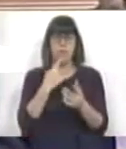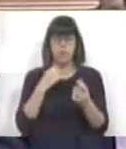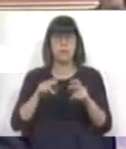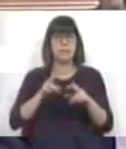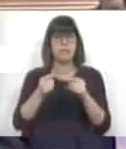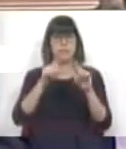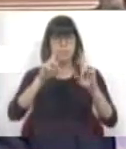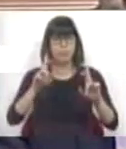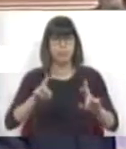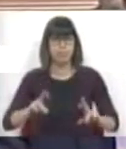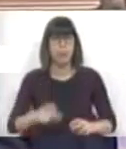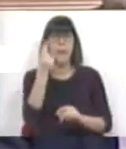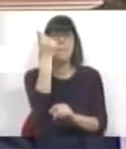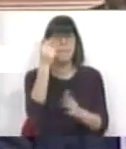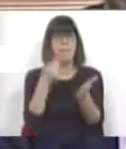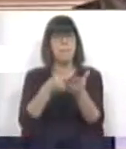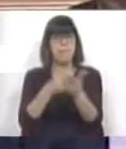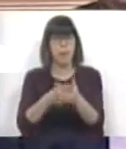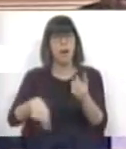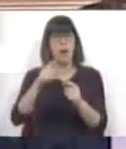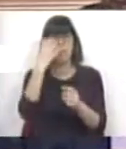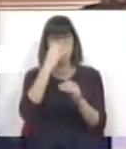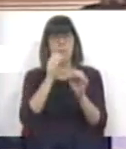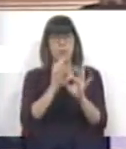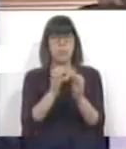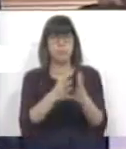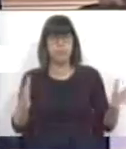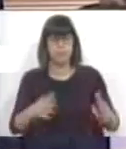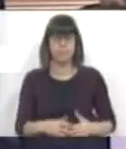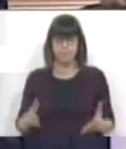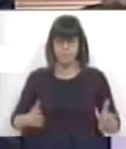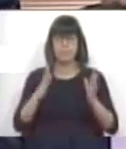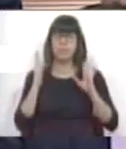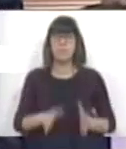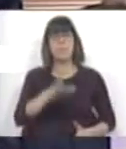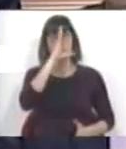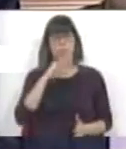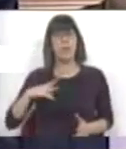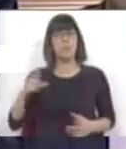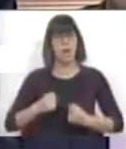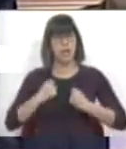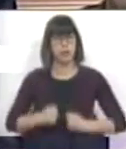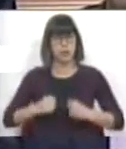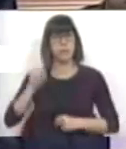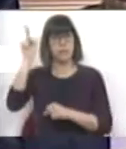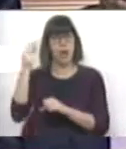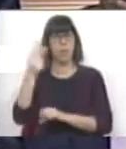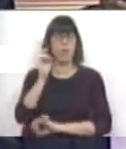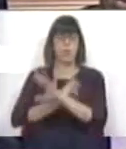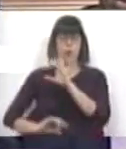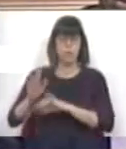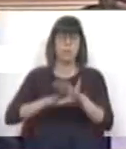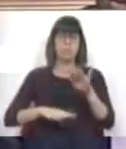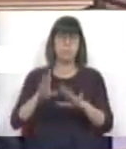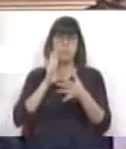frenética corrida para baixo dos preços pagos ao suinicultor. Impõe-se que o Governo português se bata na União Europeia para